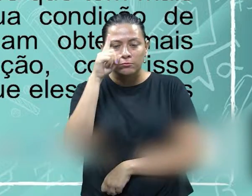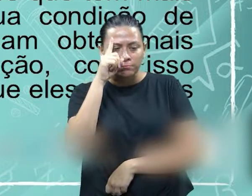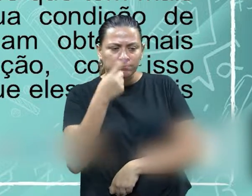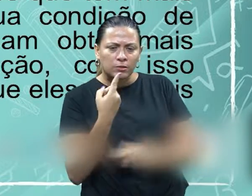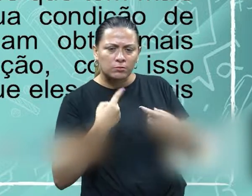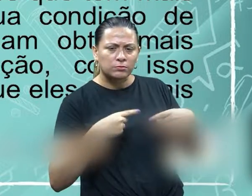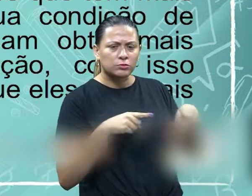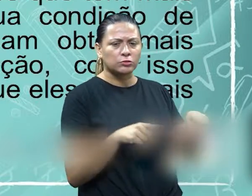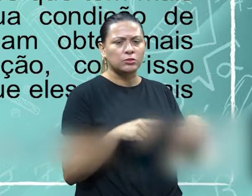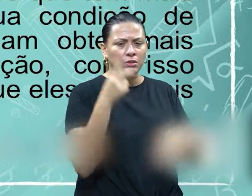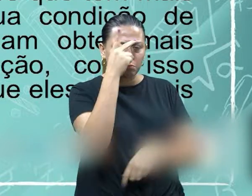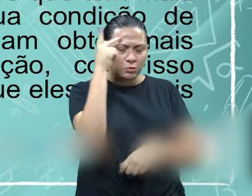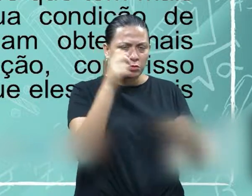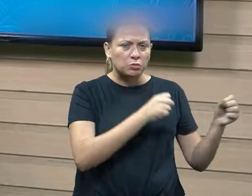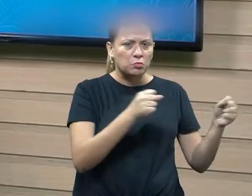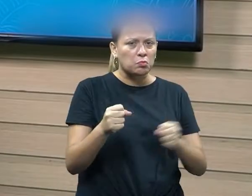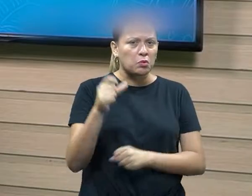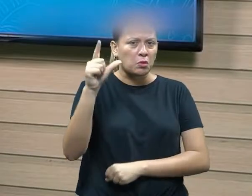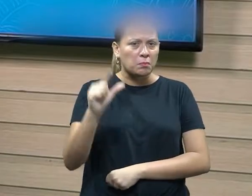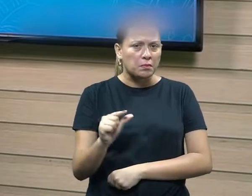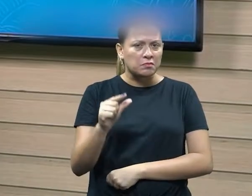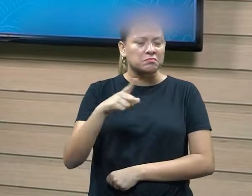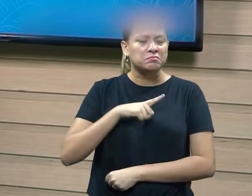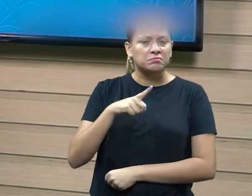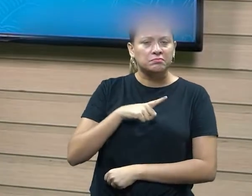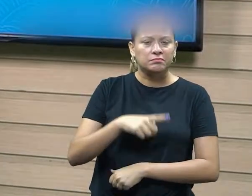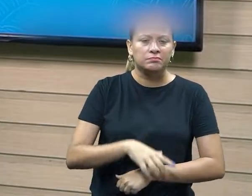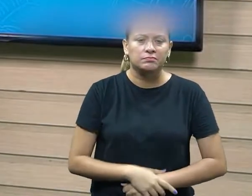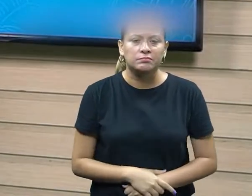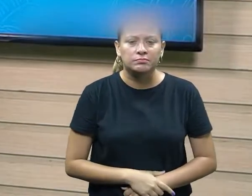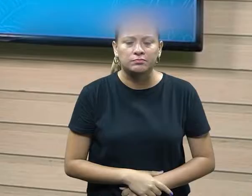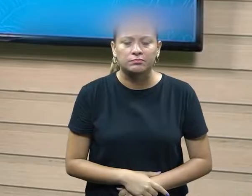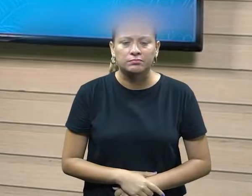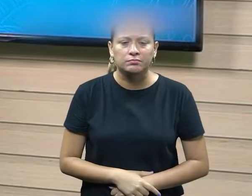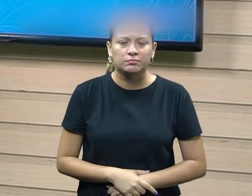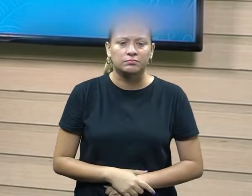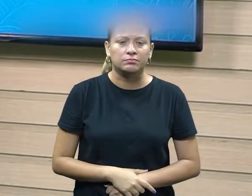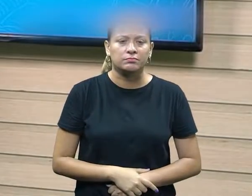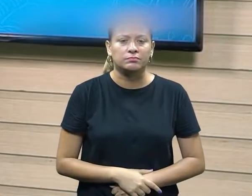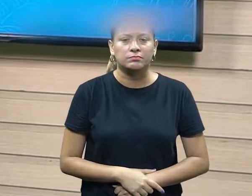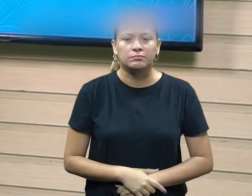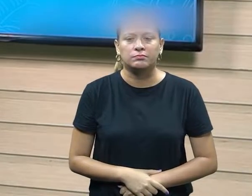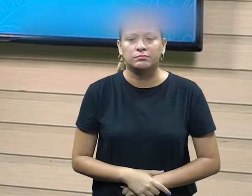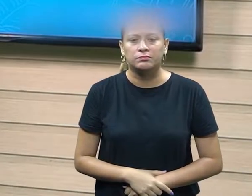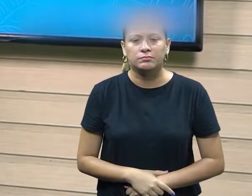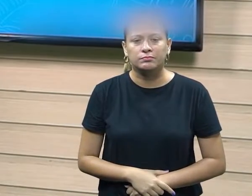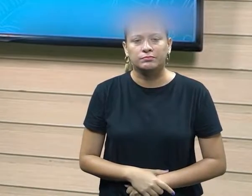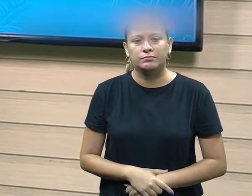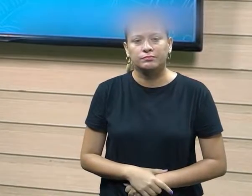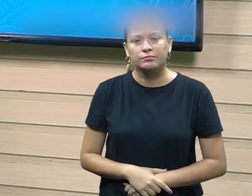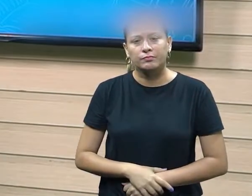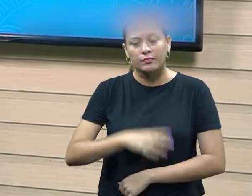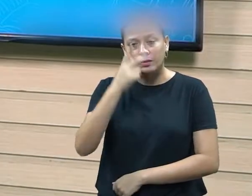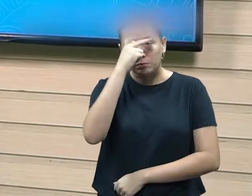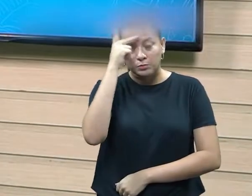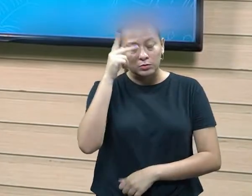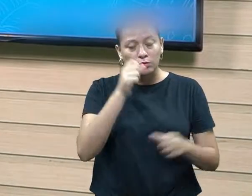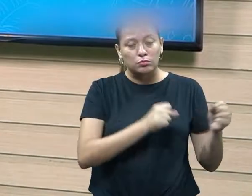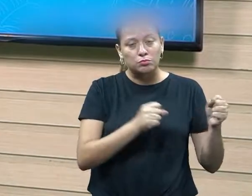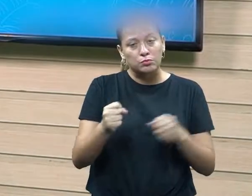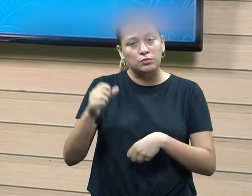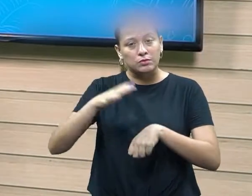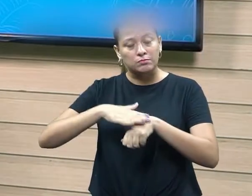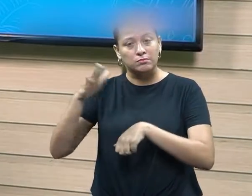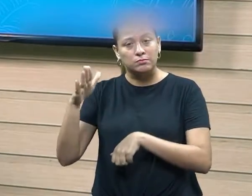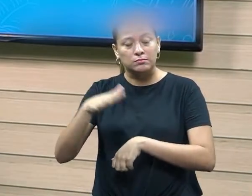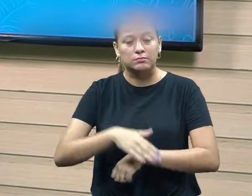são mais fracos. Então, veja só, olha só a utilização do poder que está dizendo que vai acontecer. Aquele que tem mais poder diante